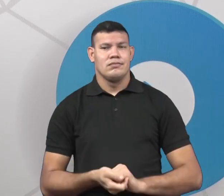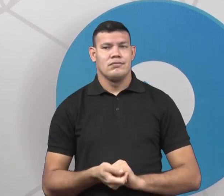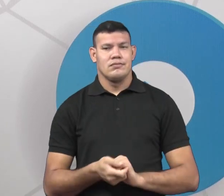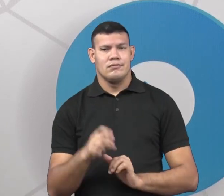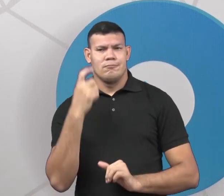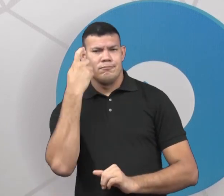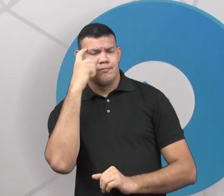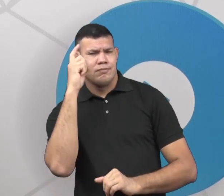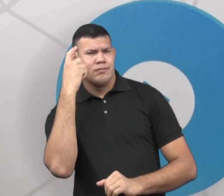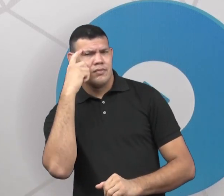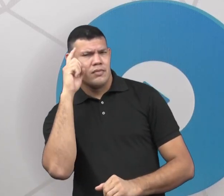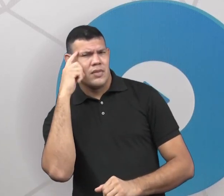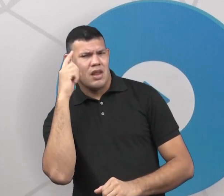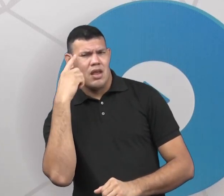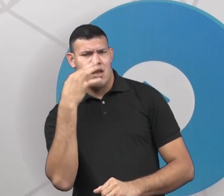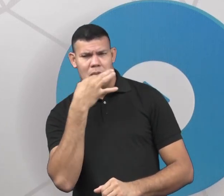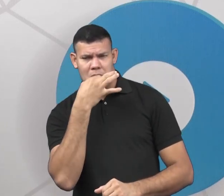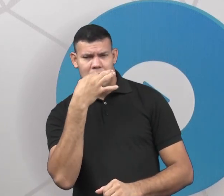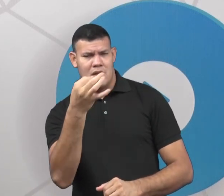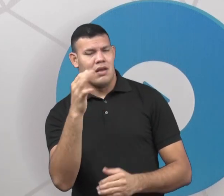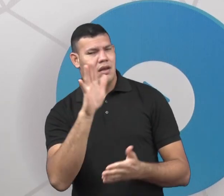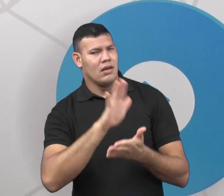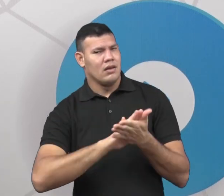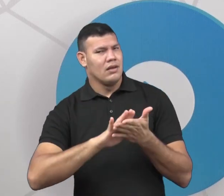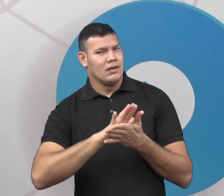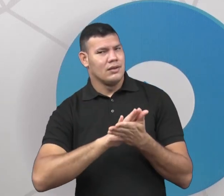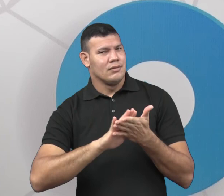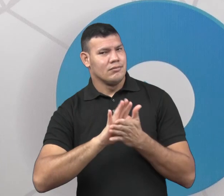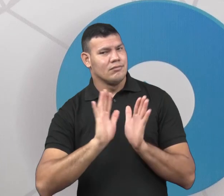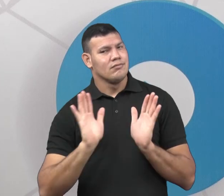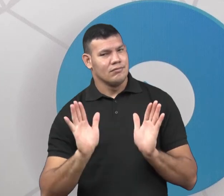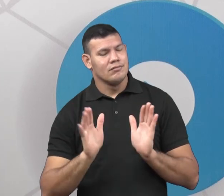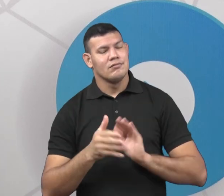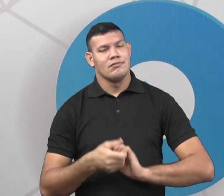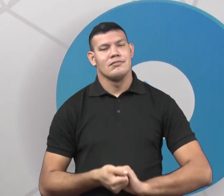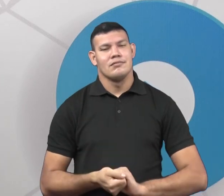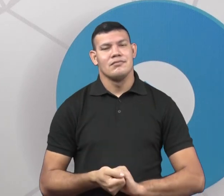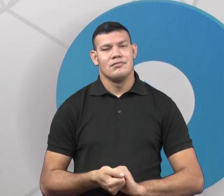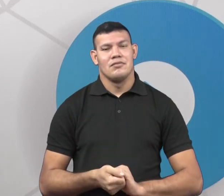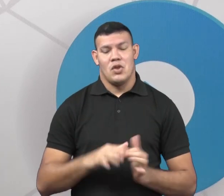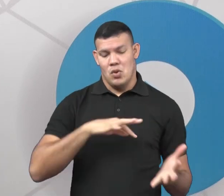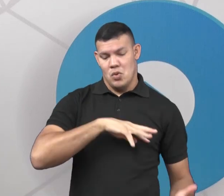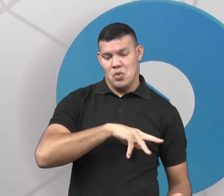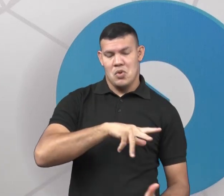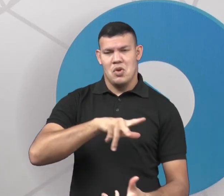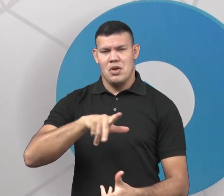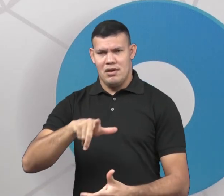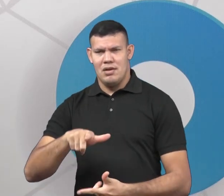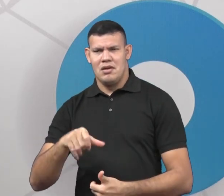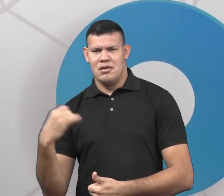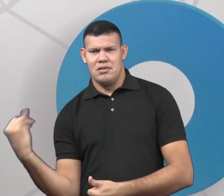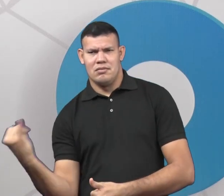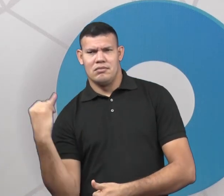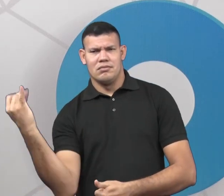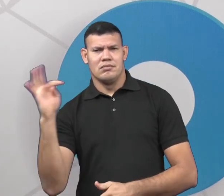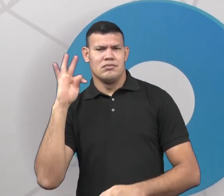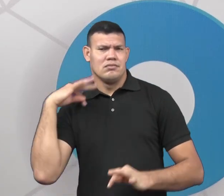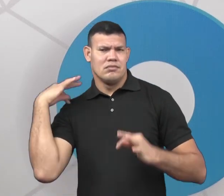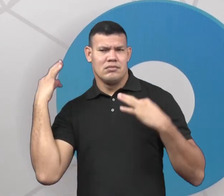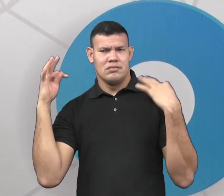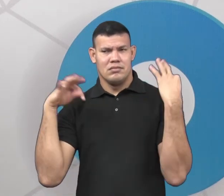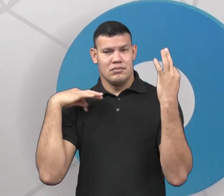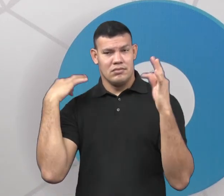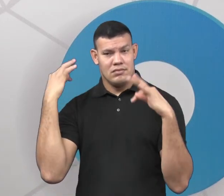uma teoria e não foi discutida, e fala também do requisito sustentabilidade, que é tão importante ao turismo no